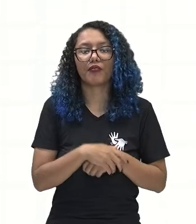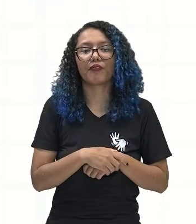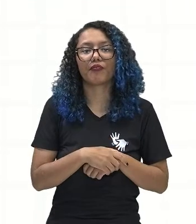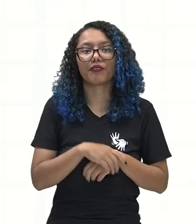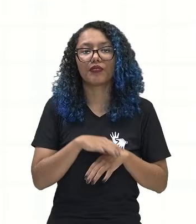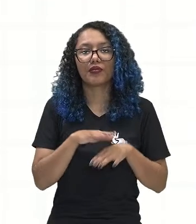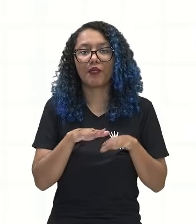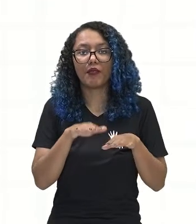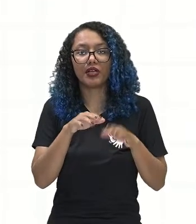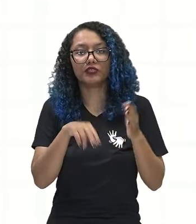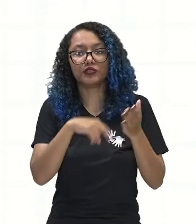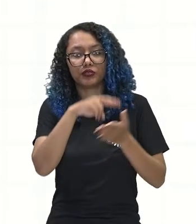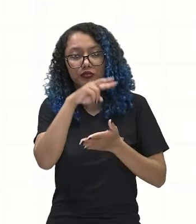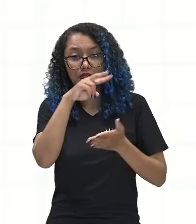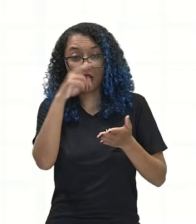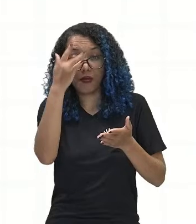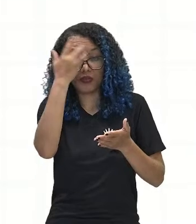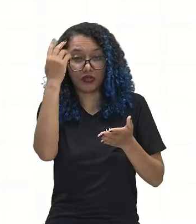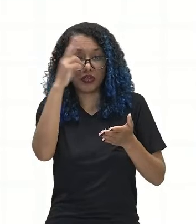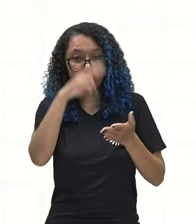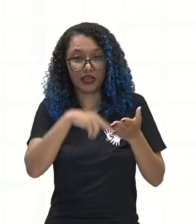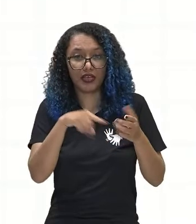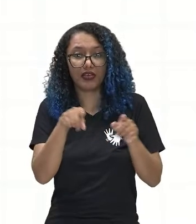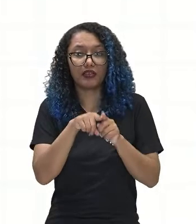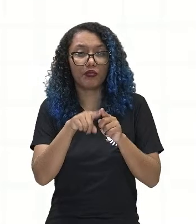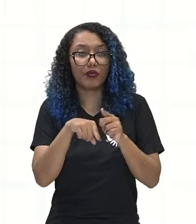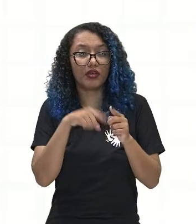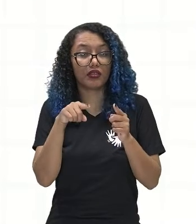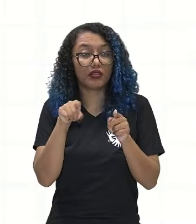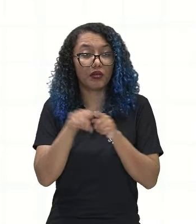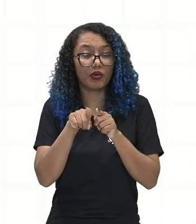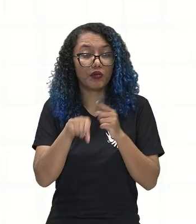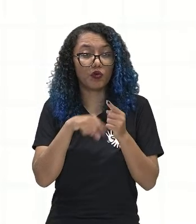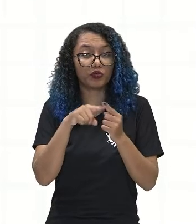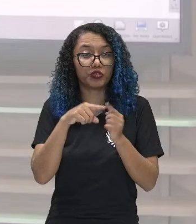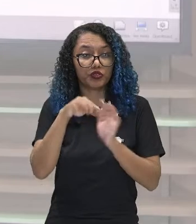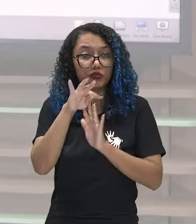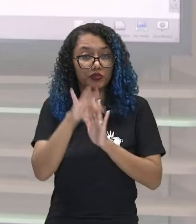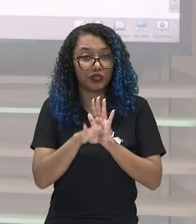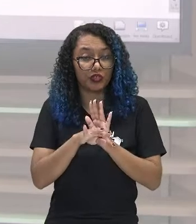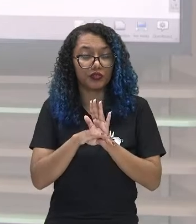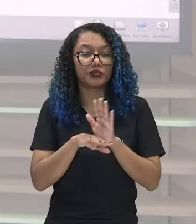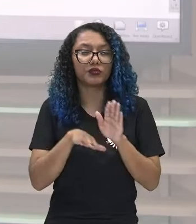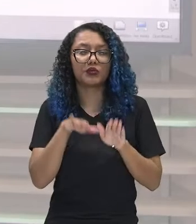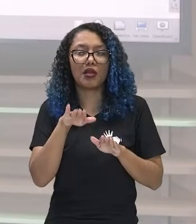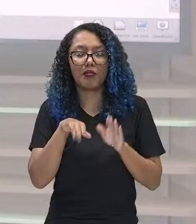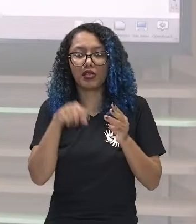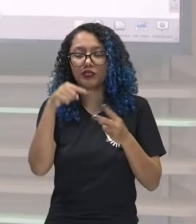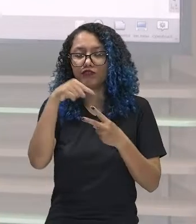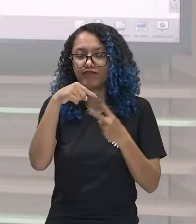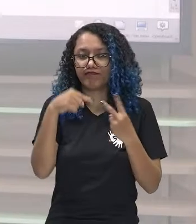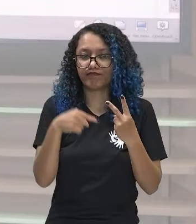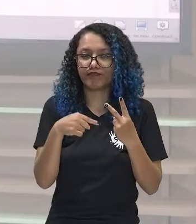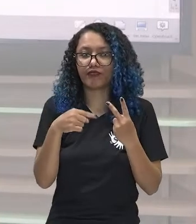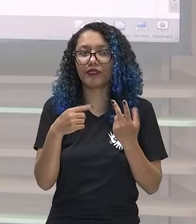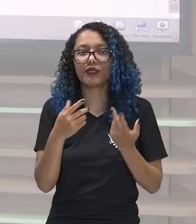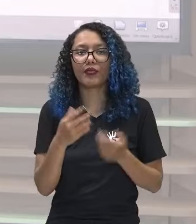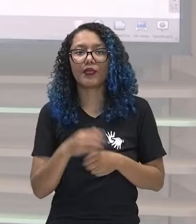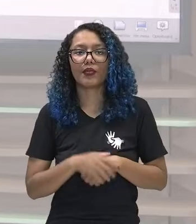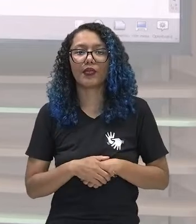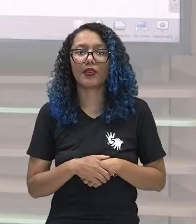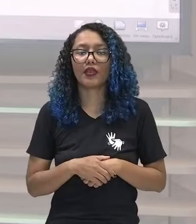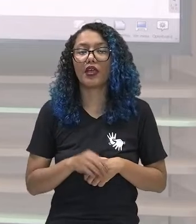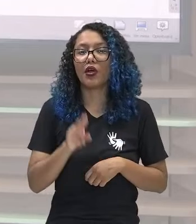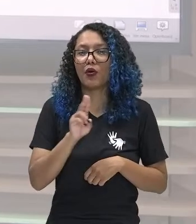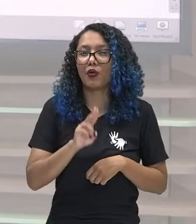é o público-alvo, qual é o objetivo? Então, dependendo desses aspectos, utilizará essa